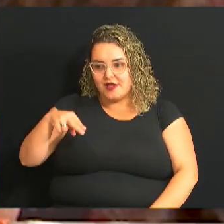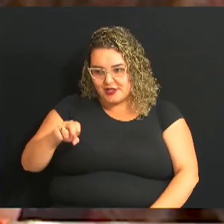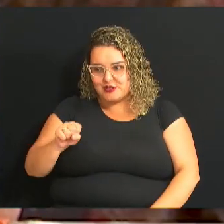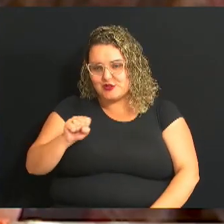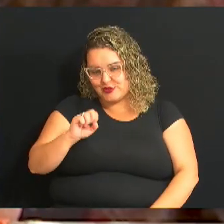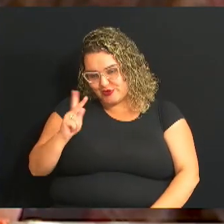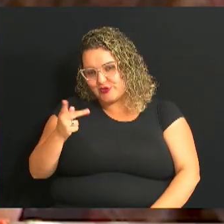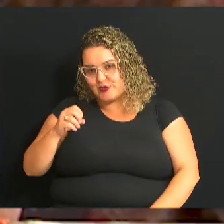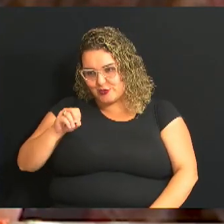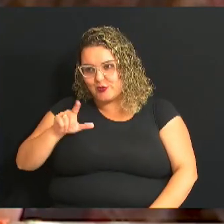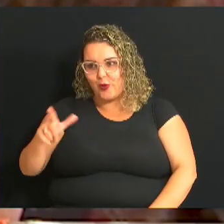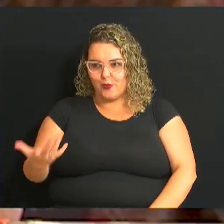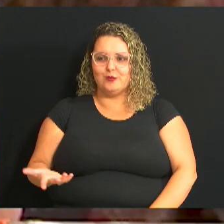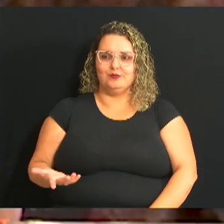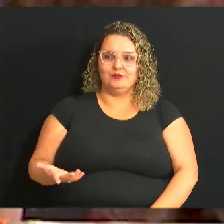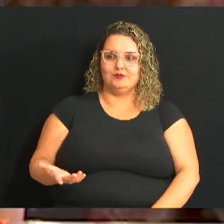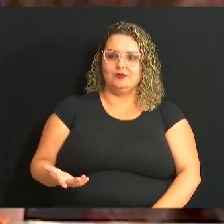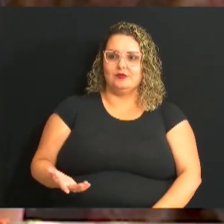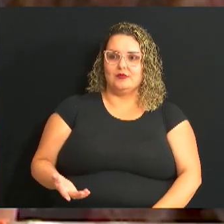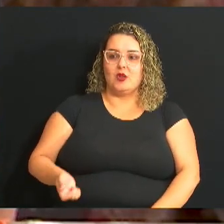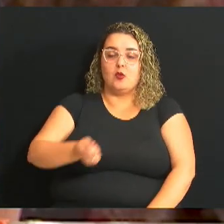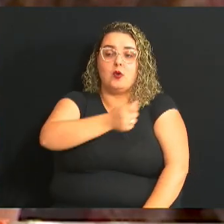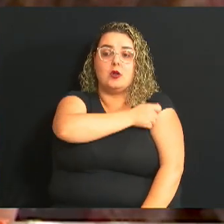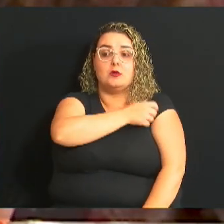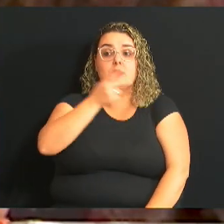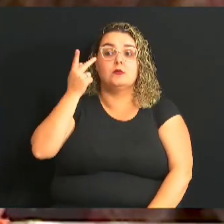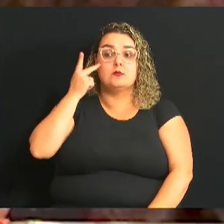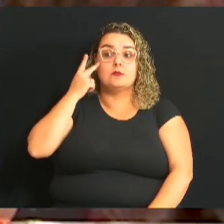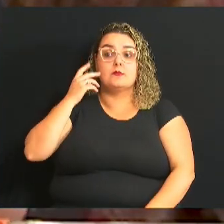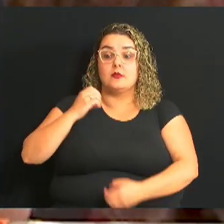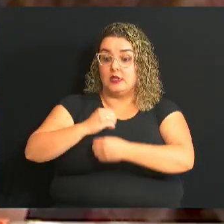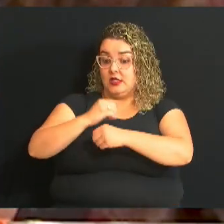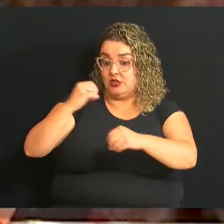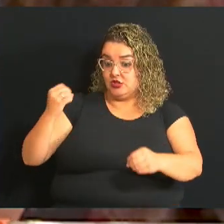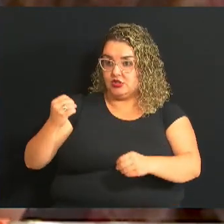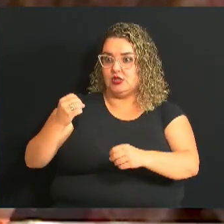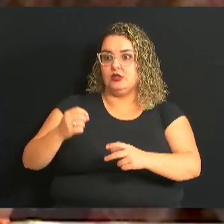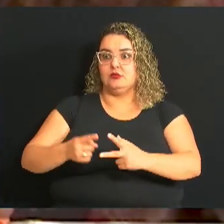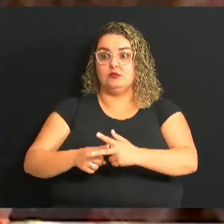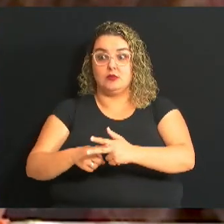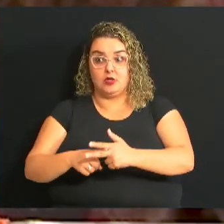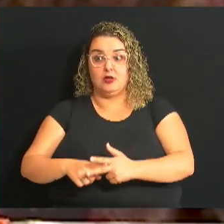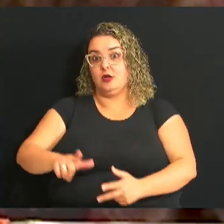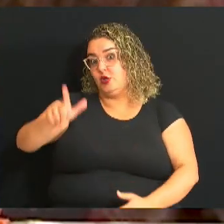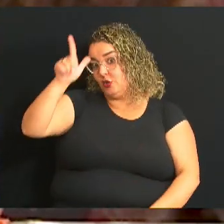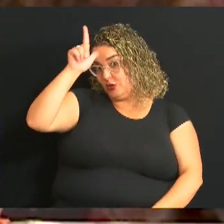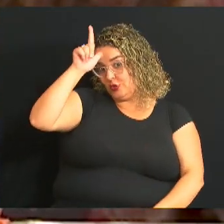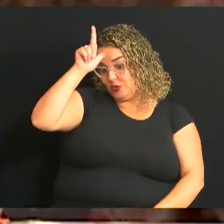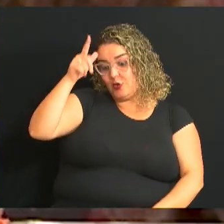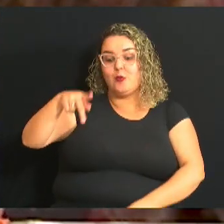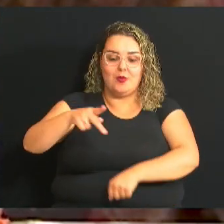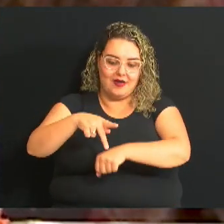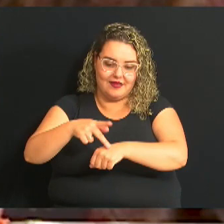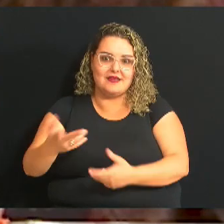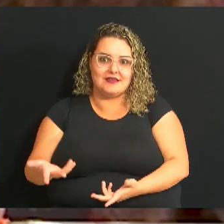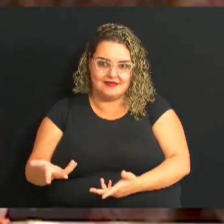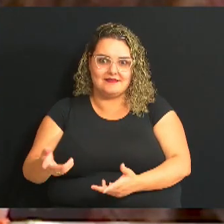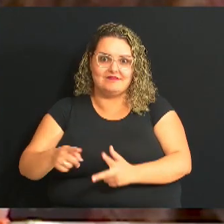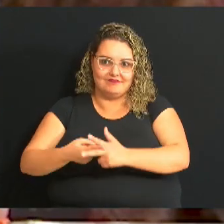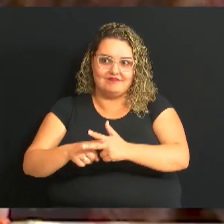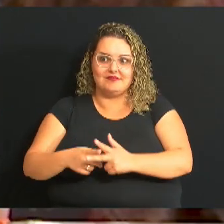Paulo, um aluno que o sonho dele era fazer engenharia mecânica na Alemanha, né? O rei do país da mecânica, né? E ele tinha